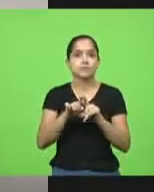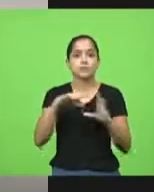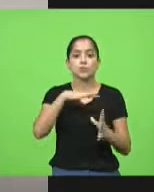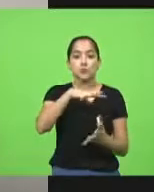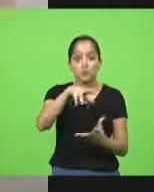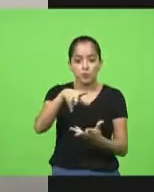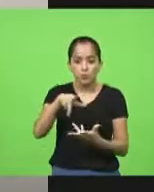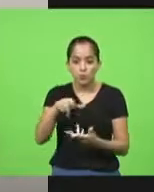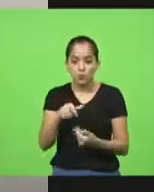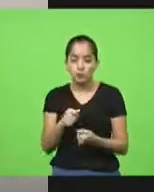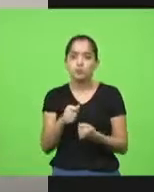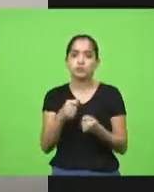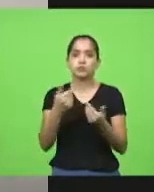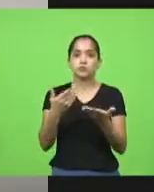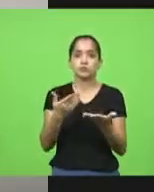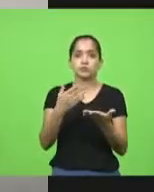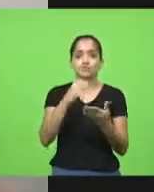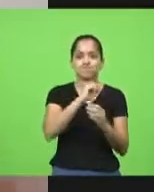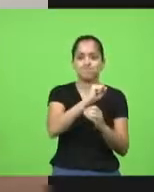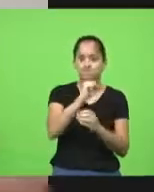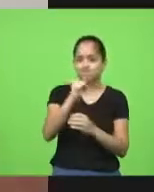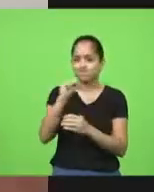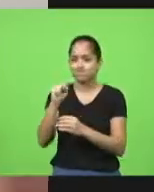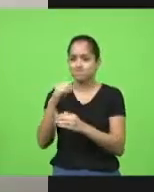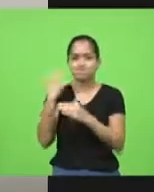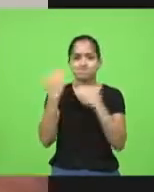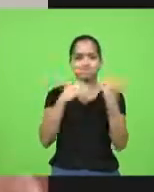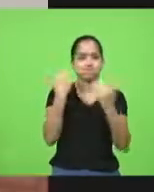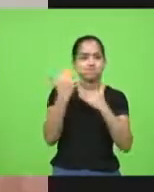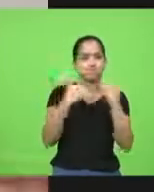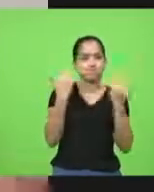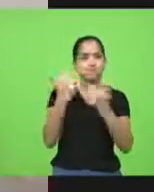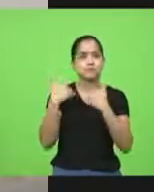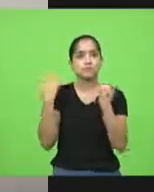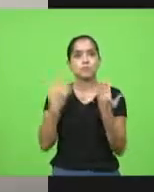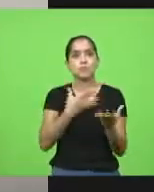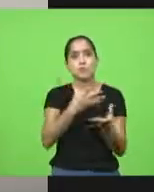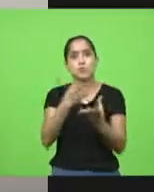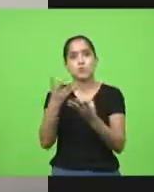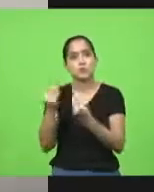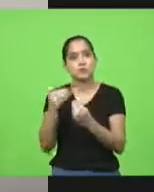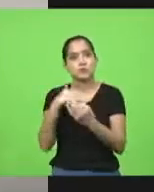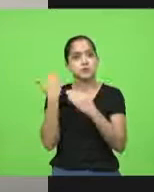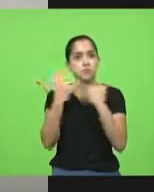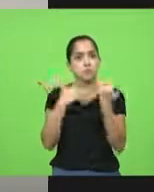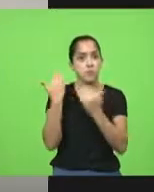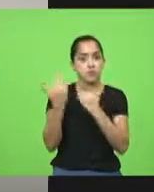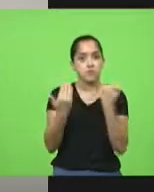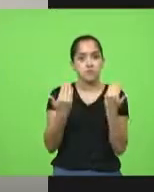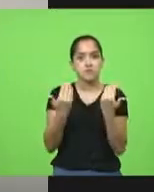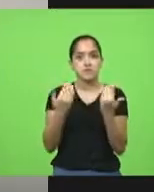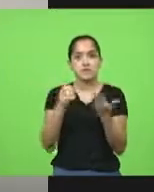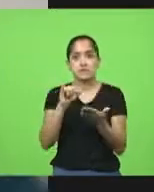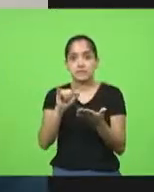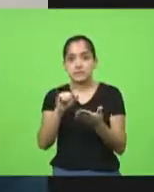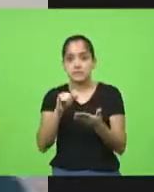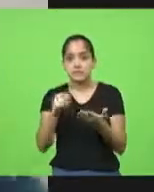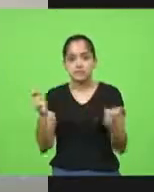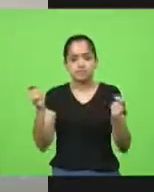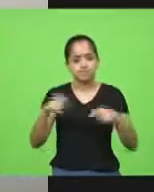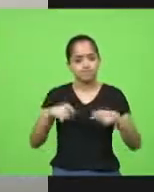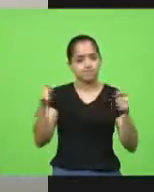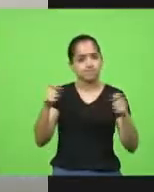vivemos, de mortes, que são ceifadas vidas e mais vidas, se nós não tivermos a capacidade